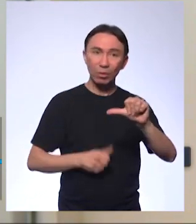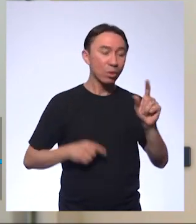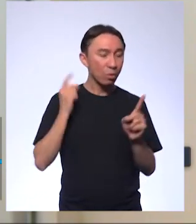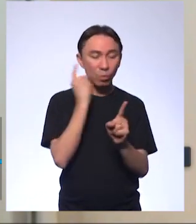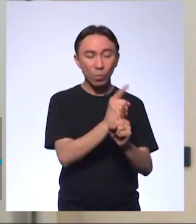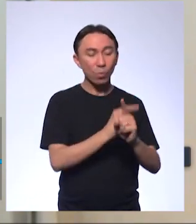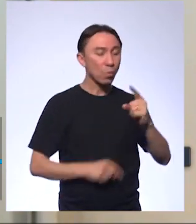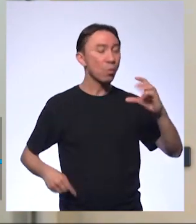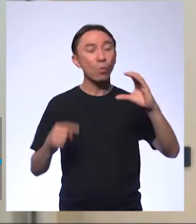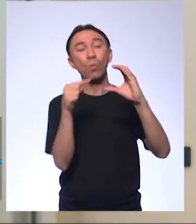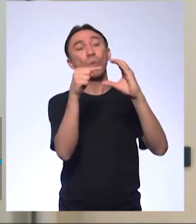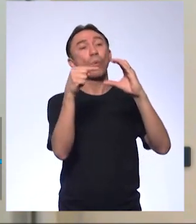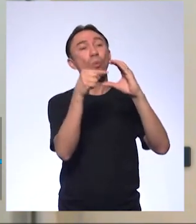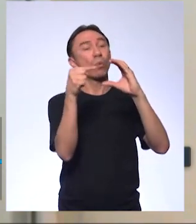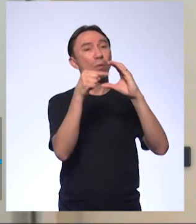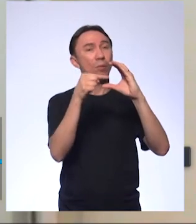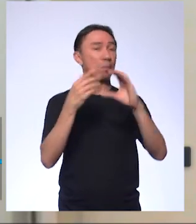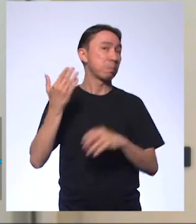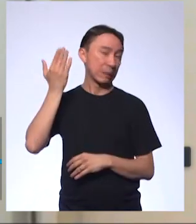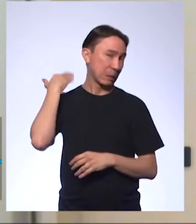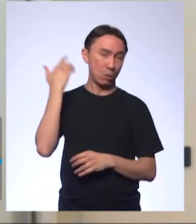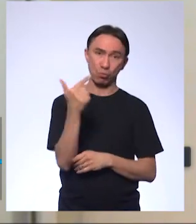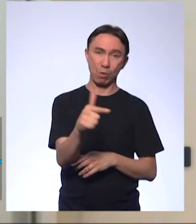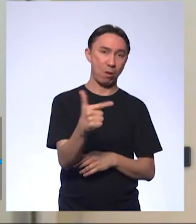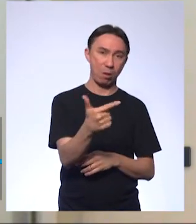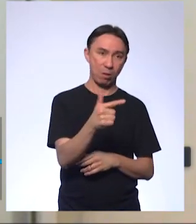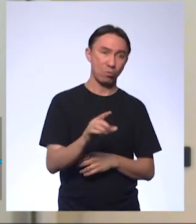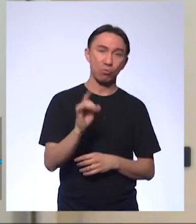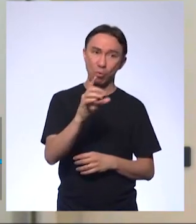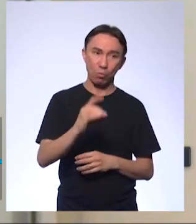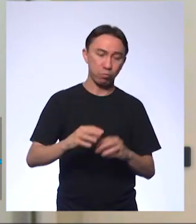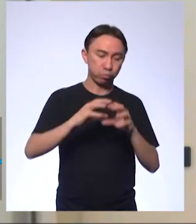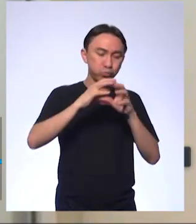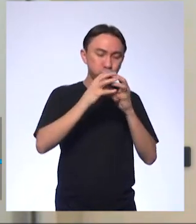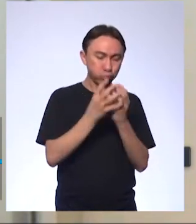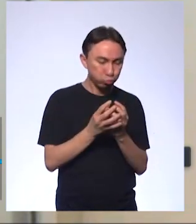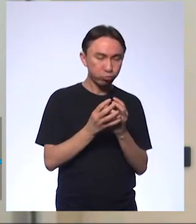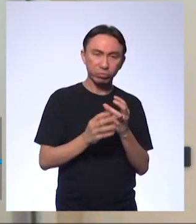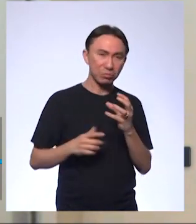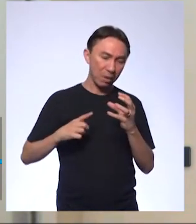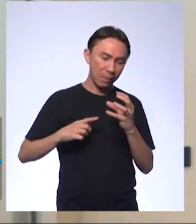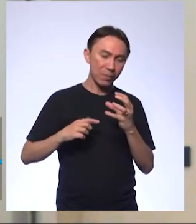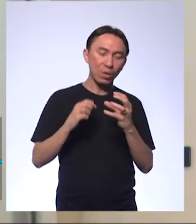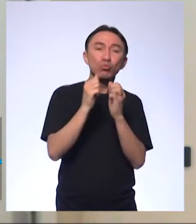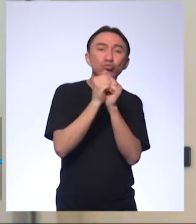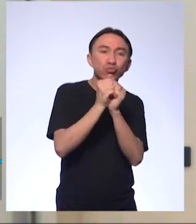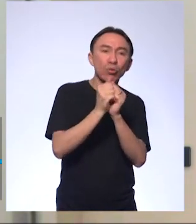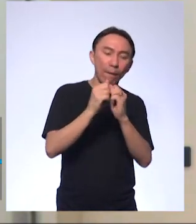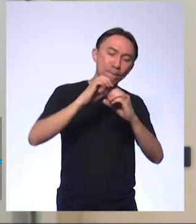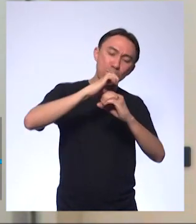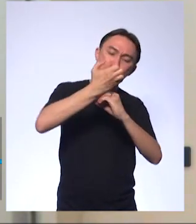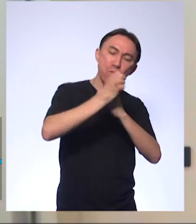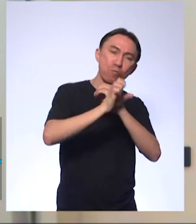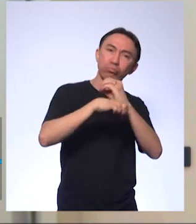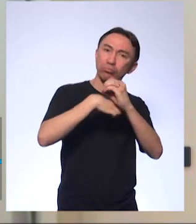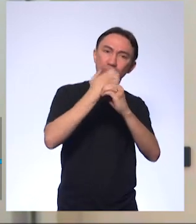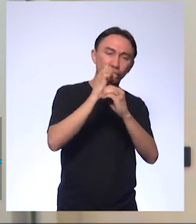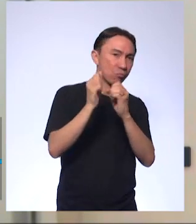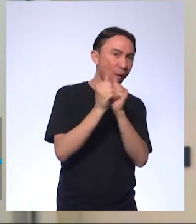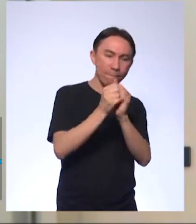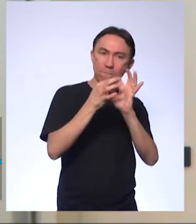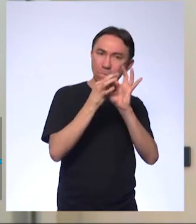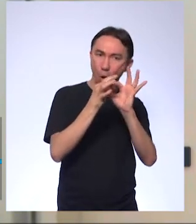muito, né? Porque de Dalton para Thomson, acrescentaram-se os elétrons. De Thomson para Rutherford já mudou bastante, porque